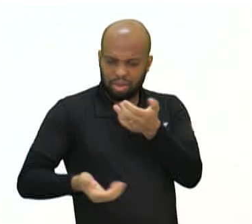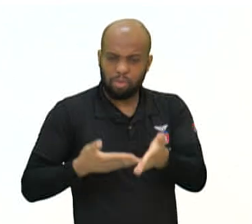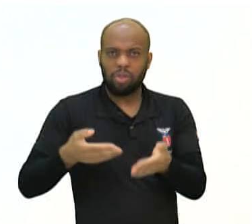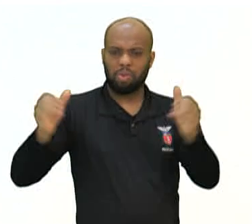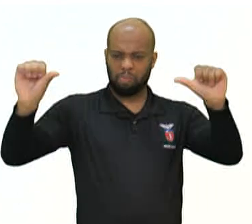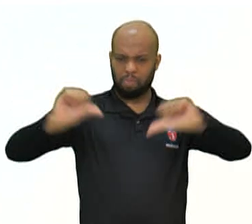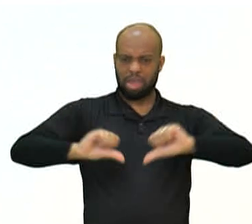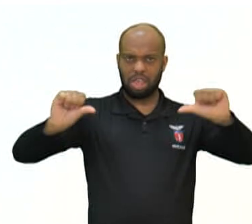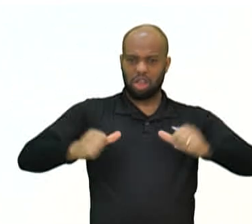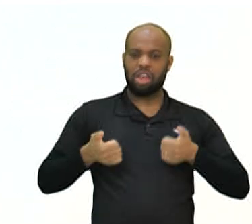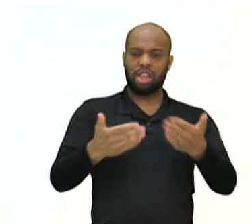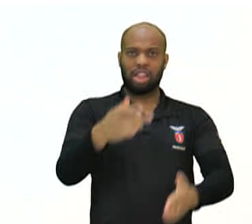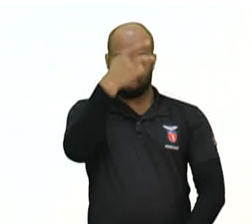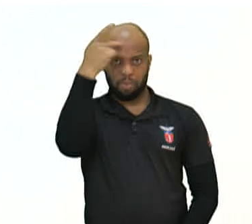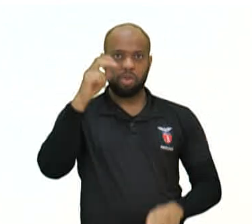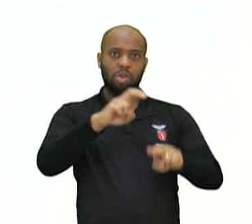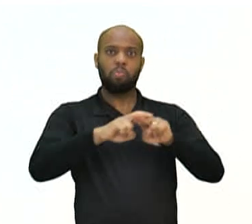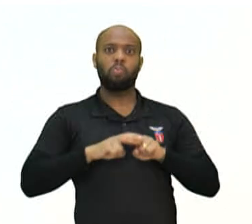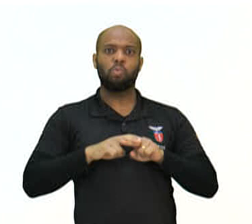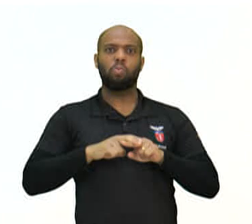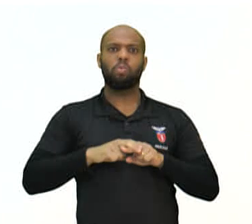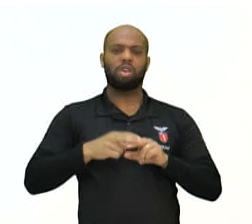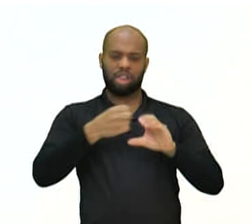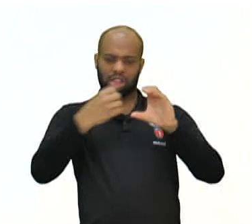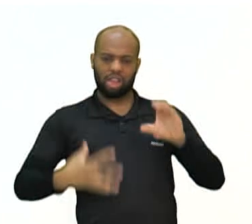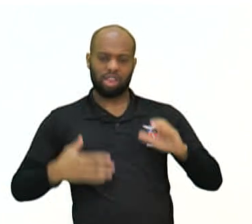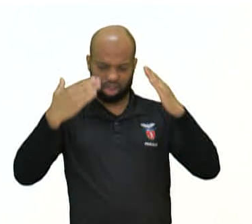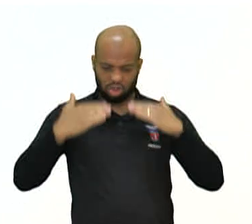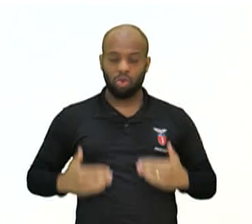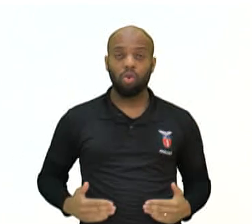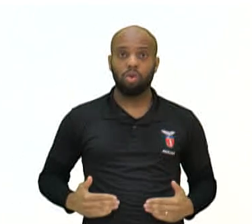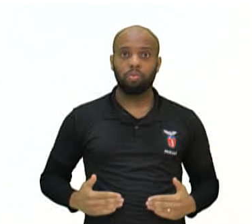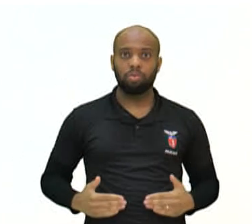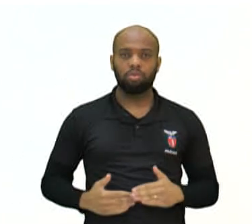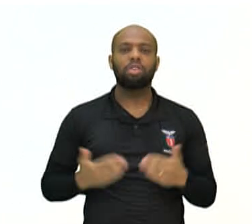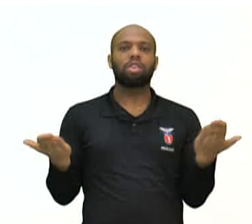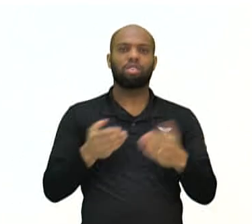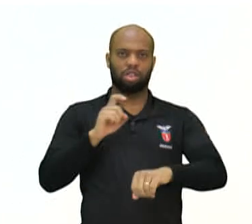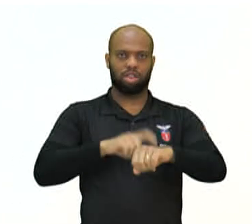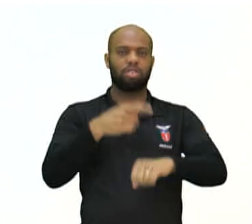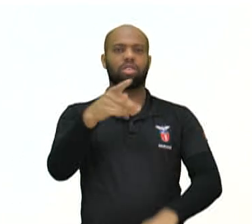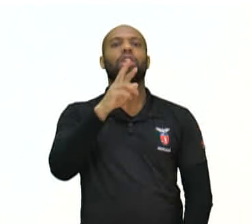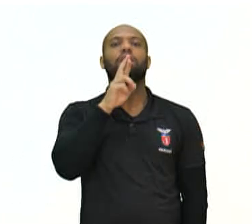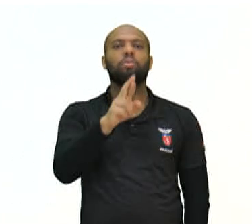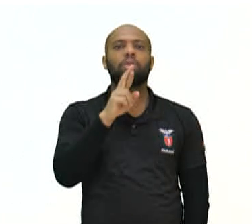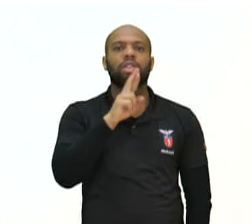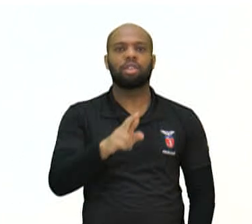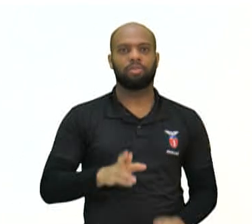dado a alguém por causa de características pessoais. Vamos dar um tempinho para você responder.